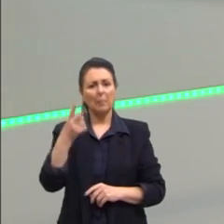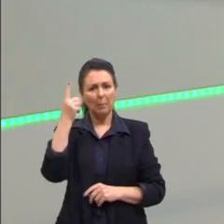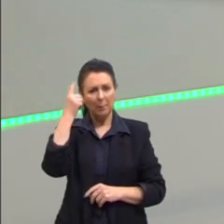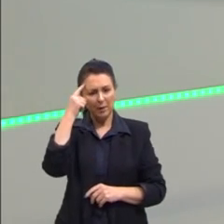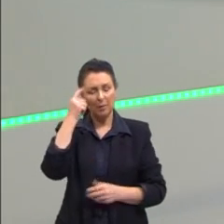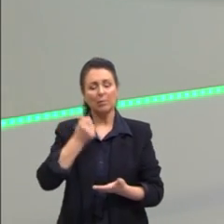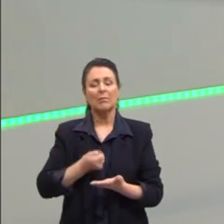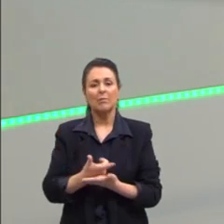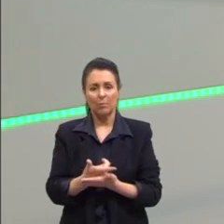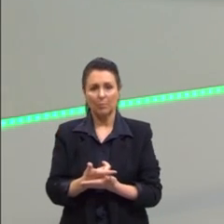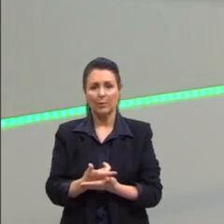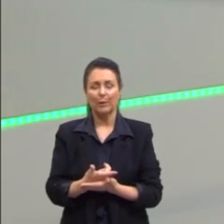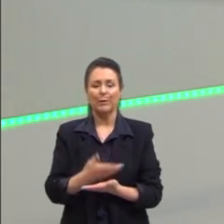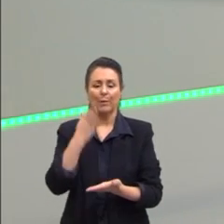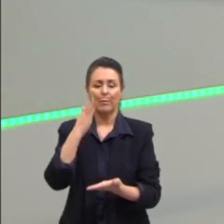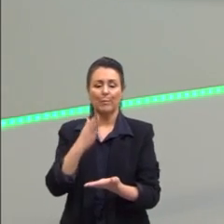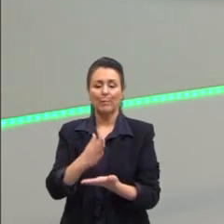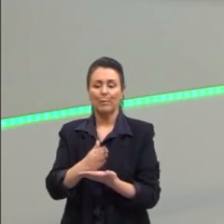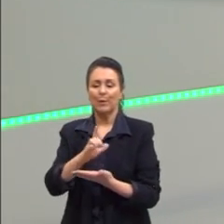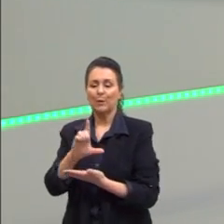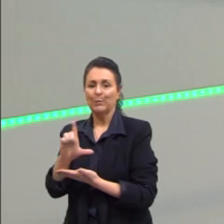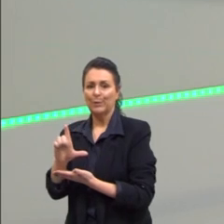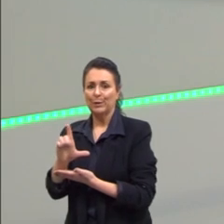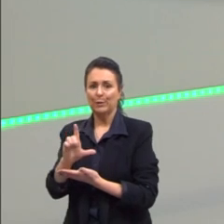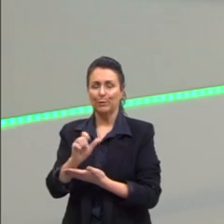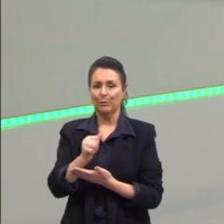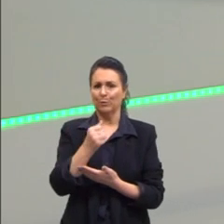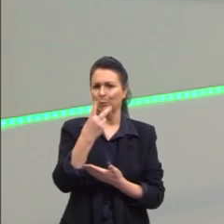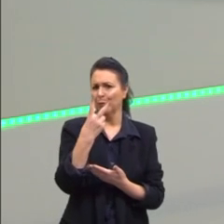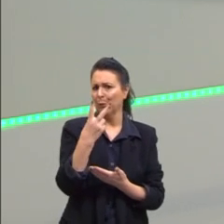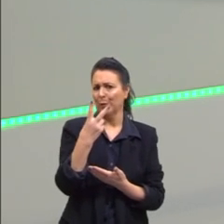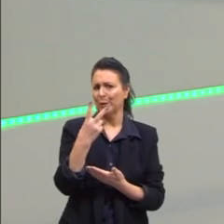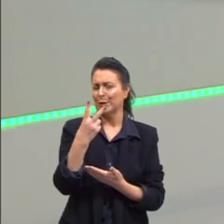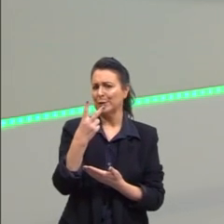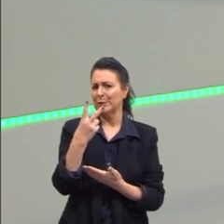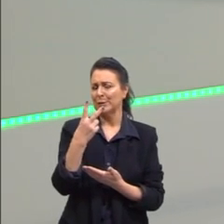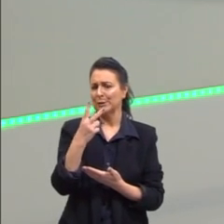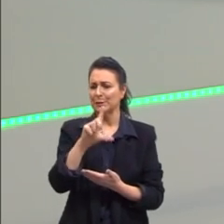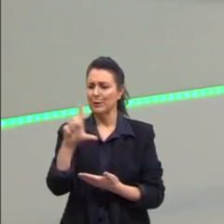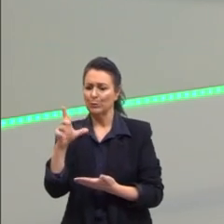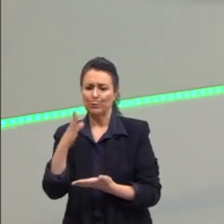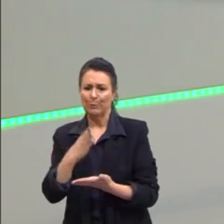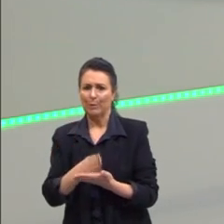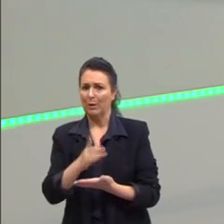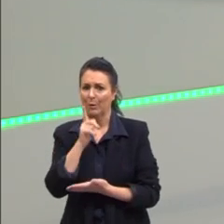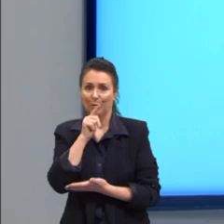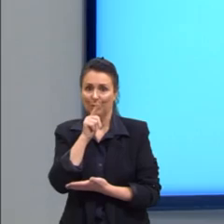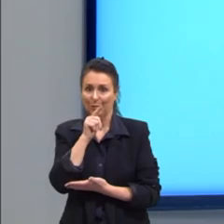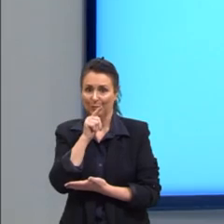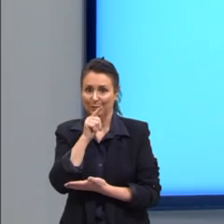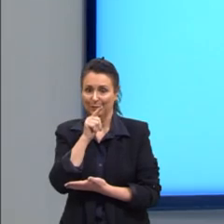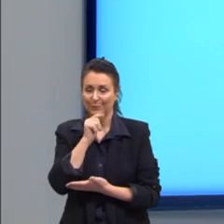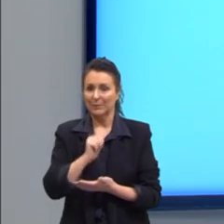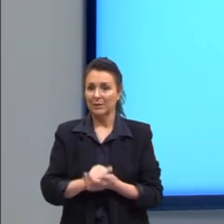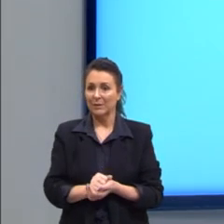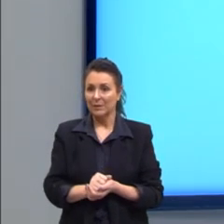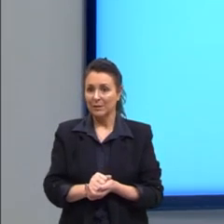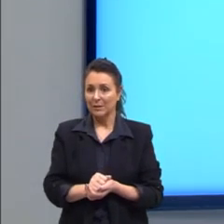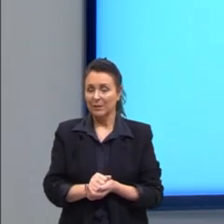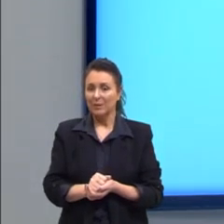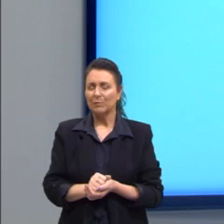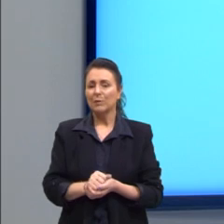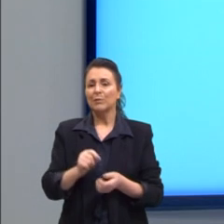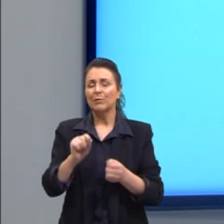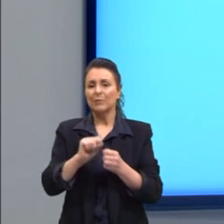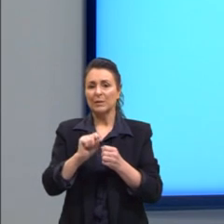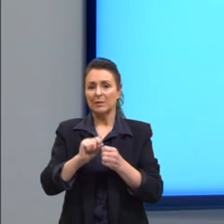comprar ali no meio litro ou um litro e Meio Dois litros de água Tá bom vamos fazer um pouco